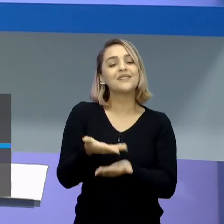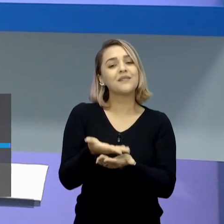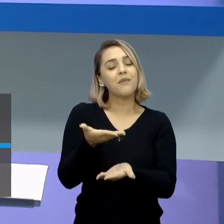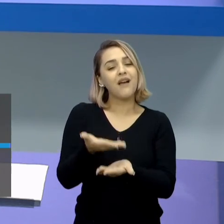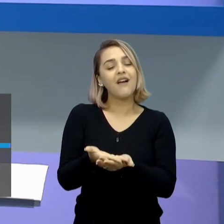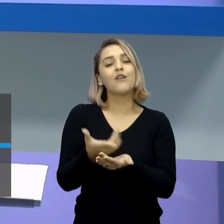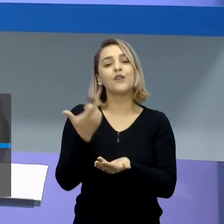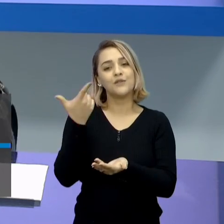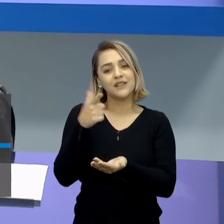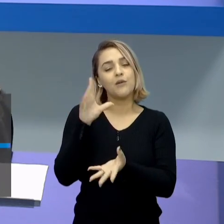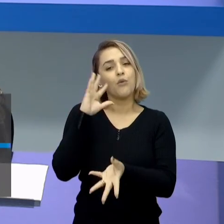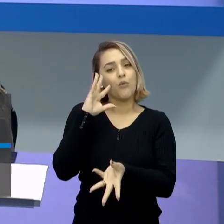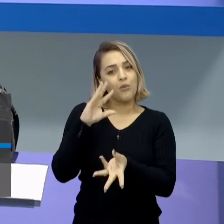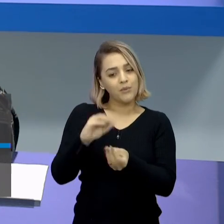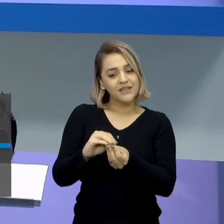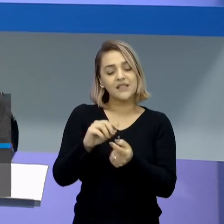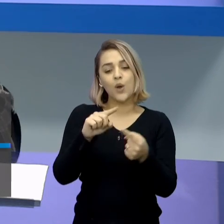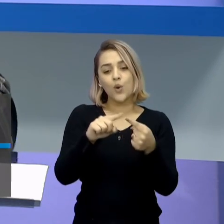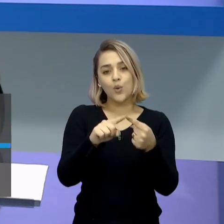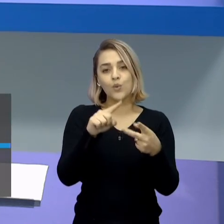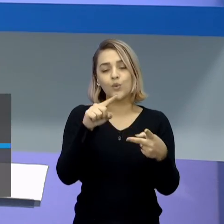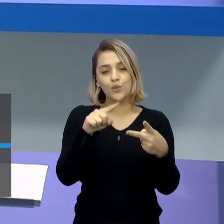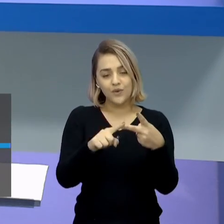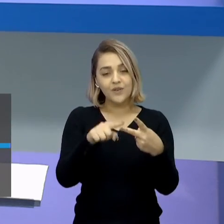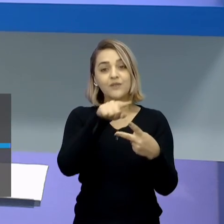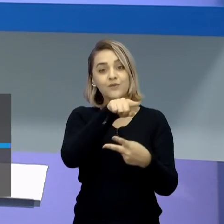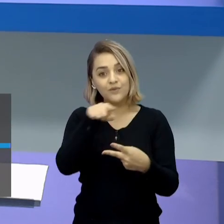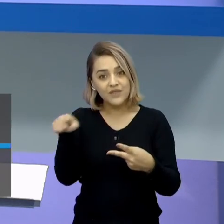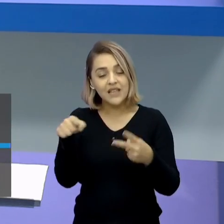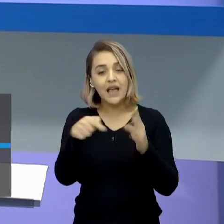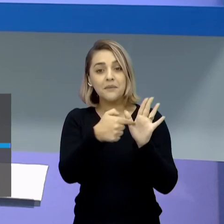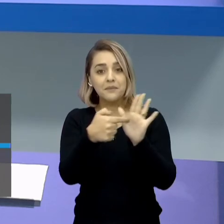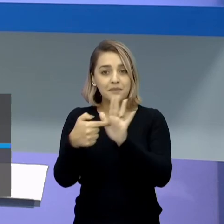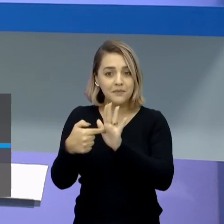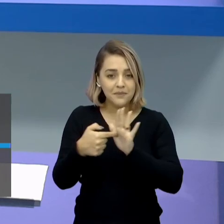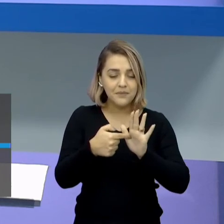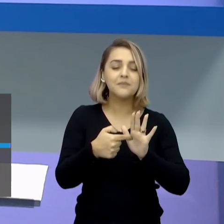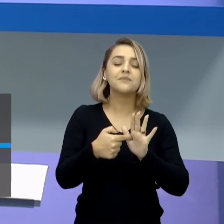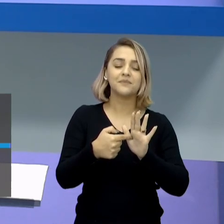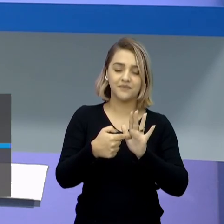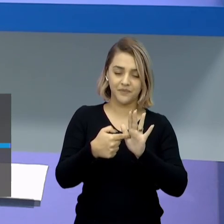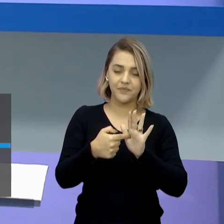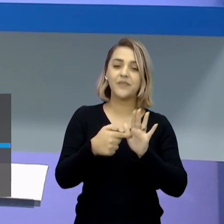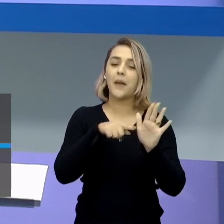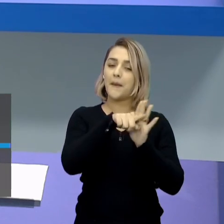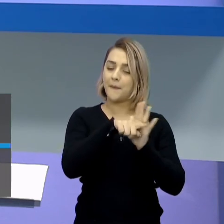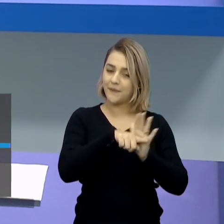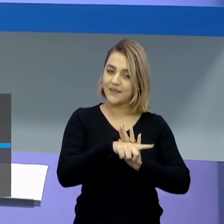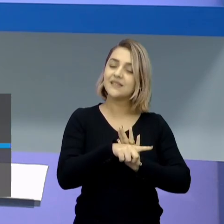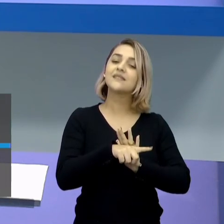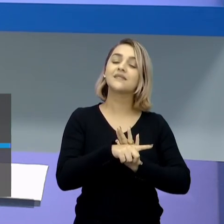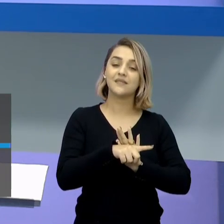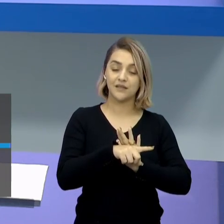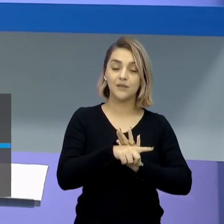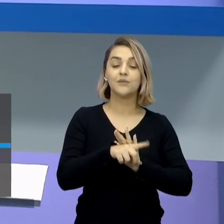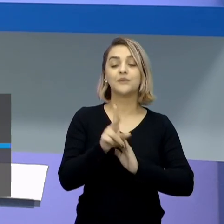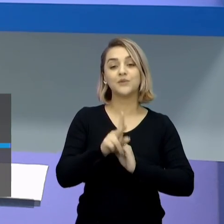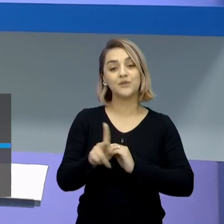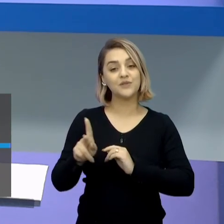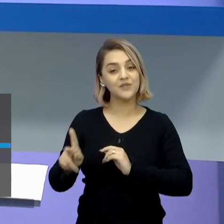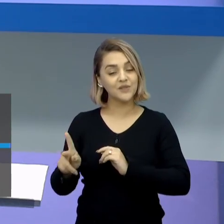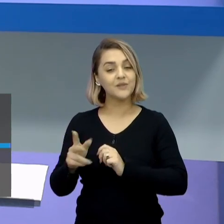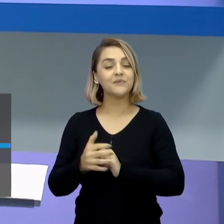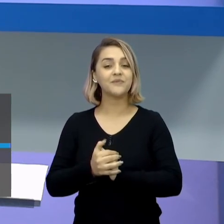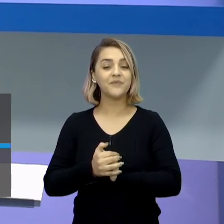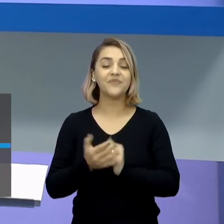sistematização 1 e 2. Então, vocês vão apresentar os trabalhos de vocês para os professores, para os estudantes, e eu vou